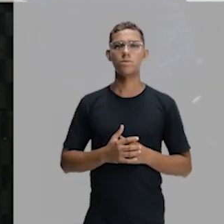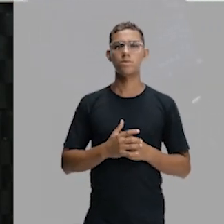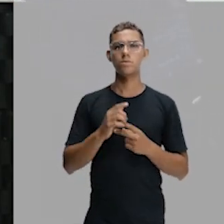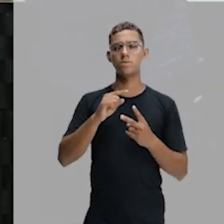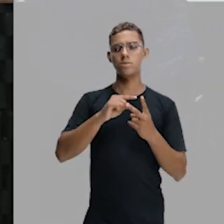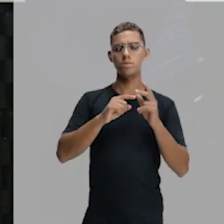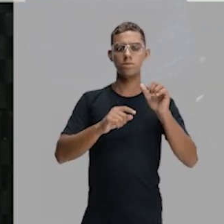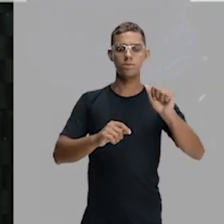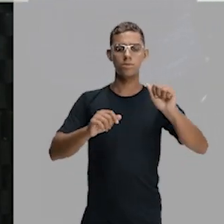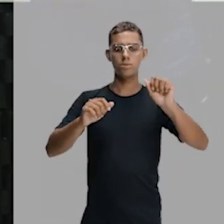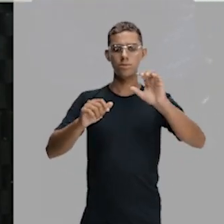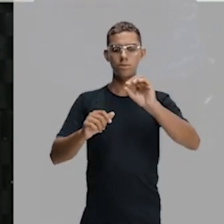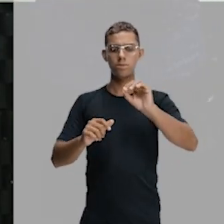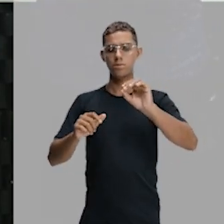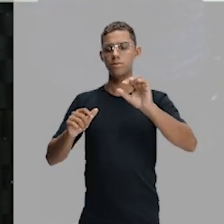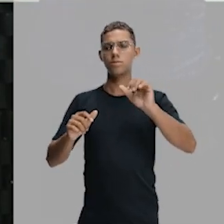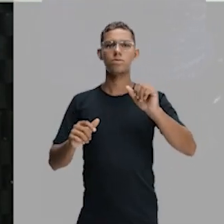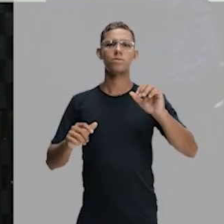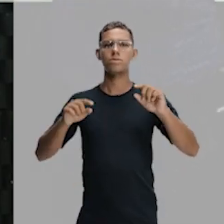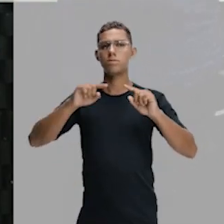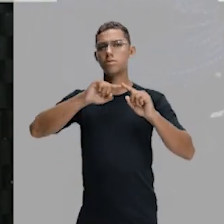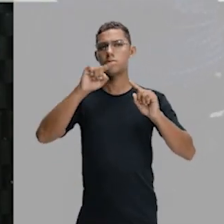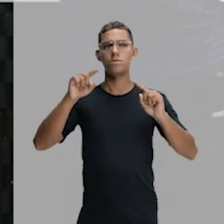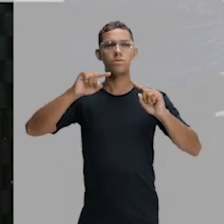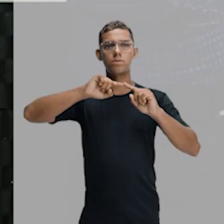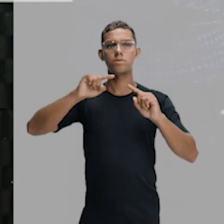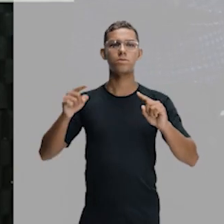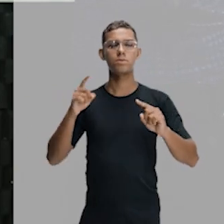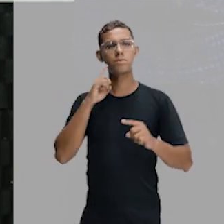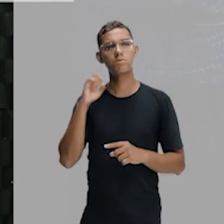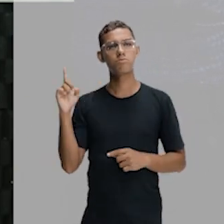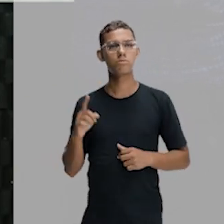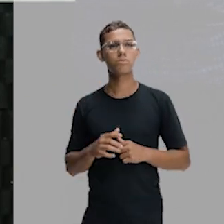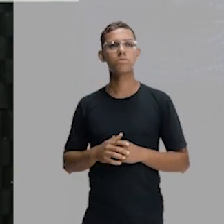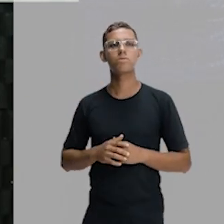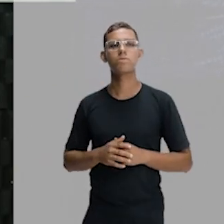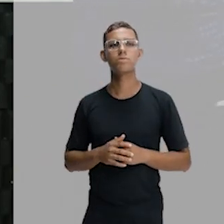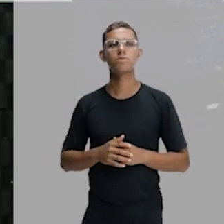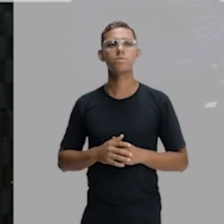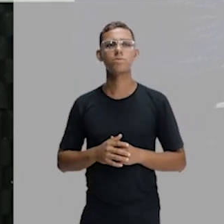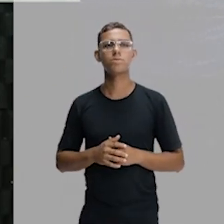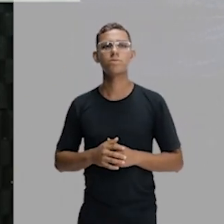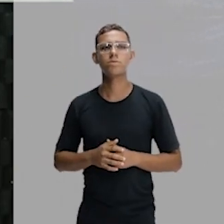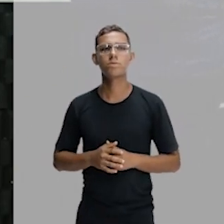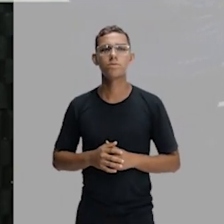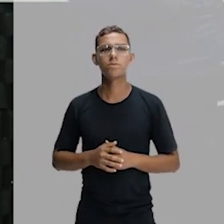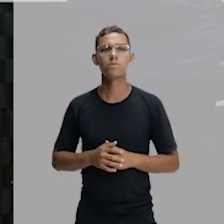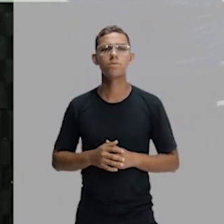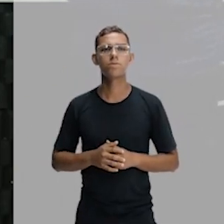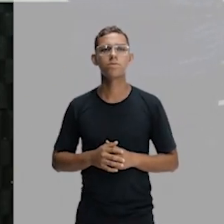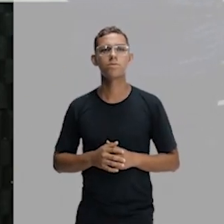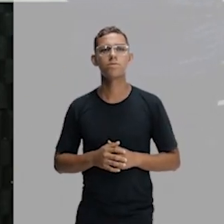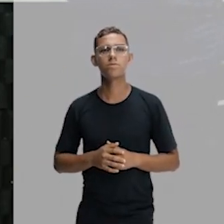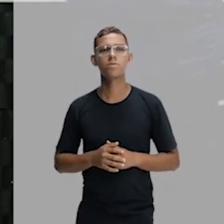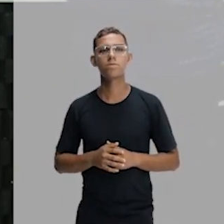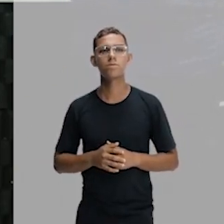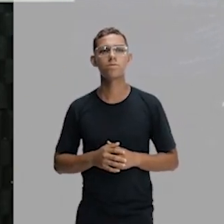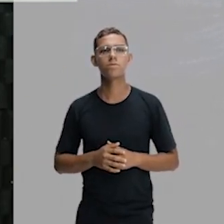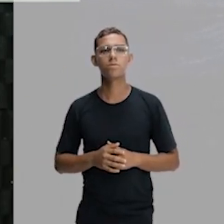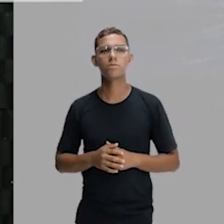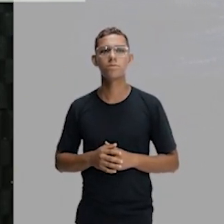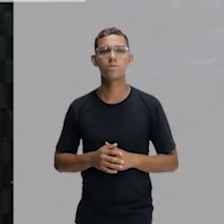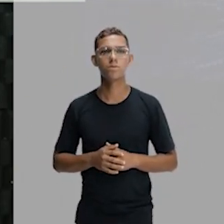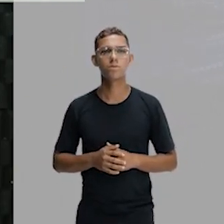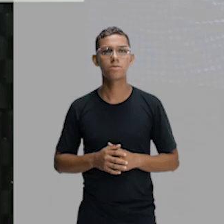indivíduos heterozigotos aqui, para ver o que vai dar? Quando eu pego, quando eu pego Azão,